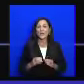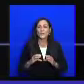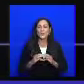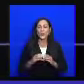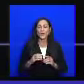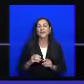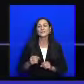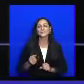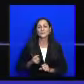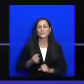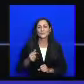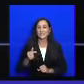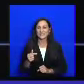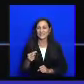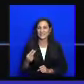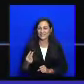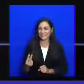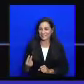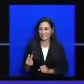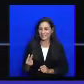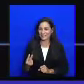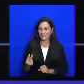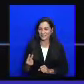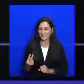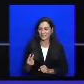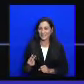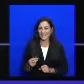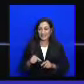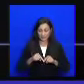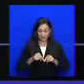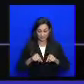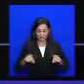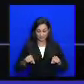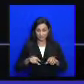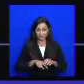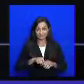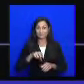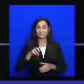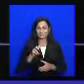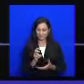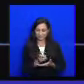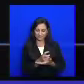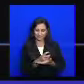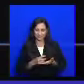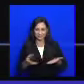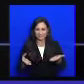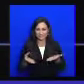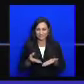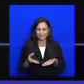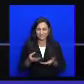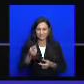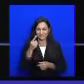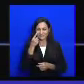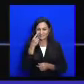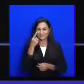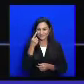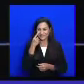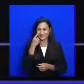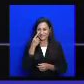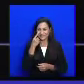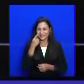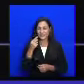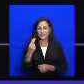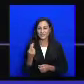bola 72. Número 72, temos aqui as 5 dezenas da Quina de hoje. Vamos